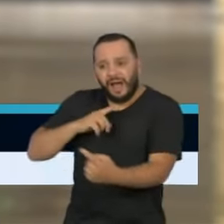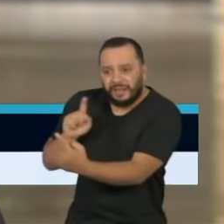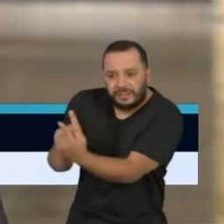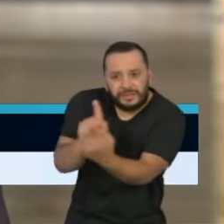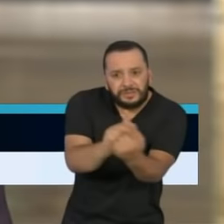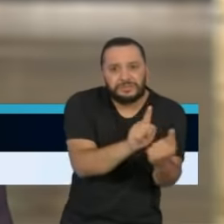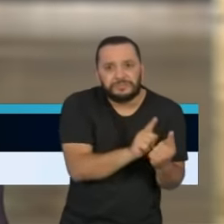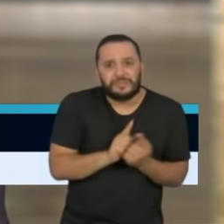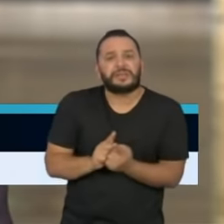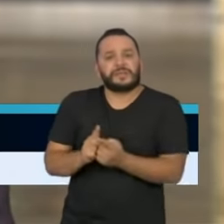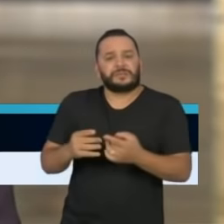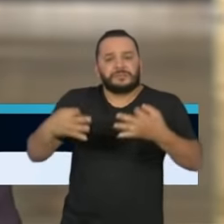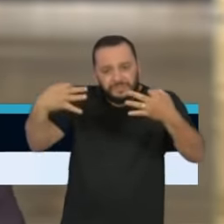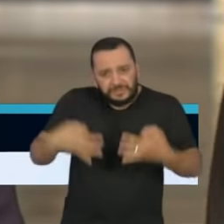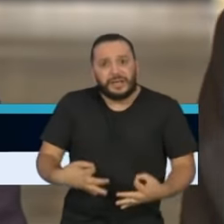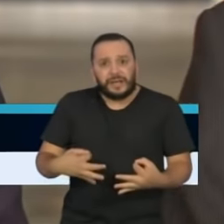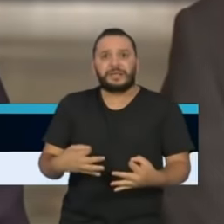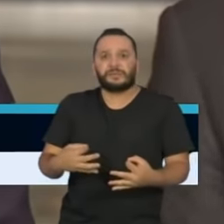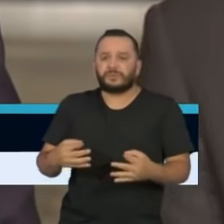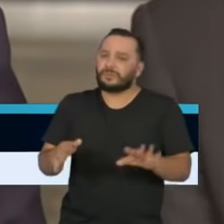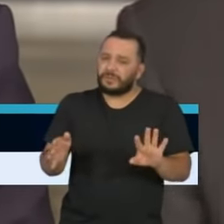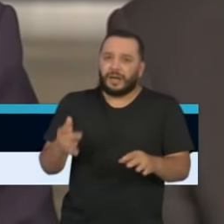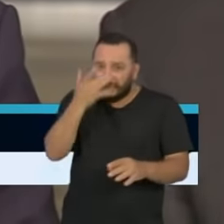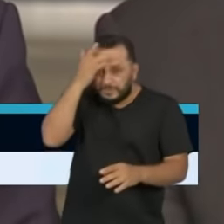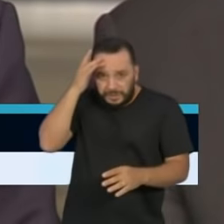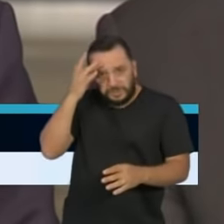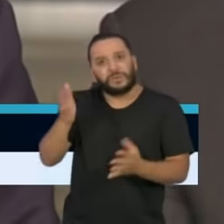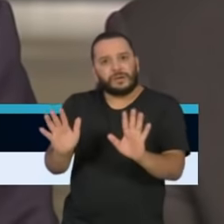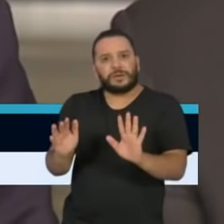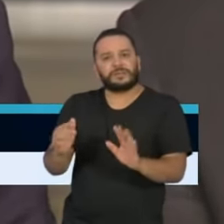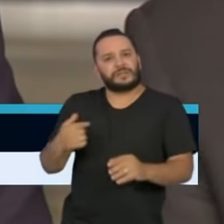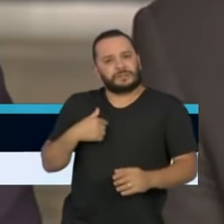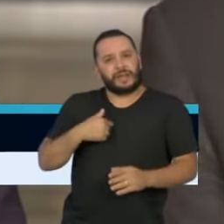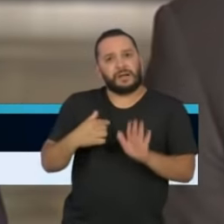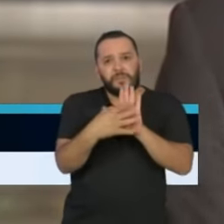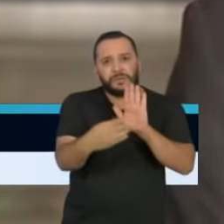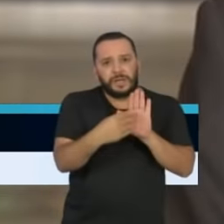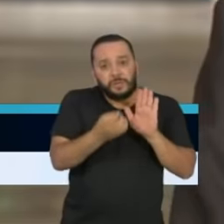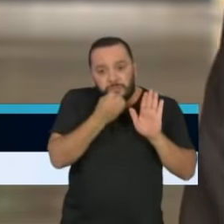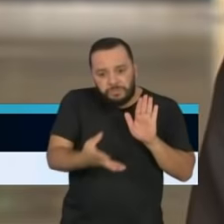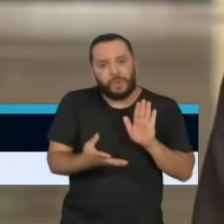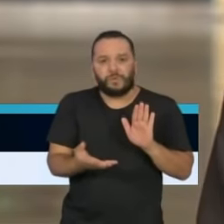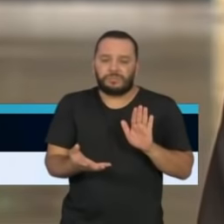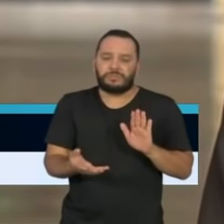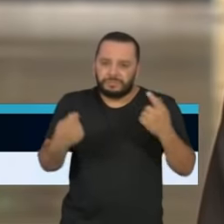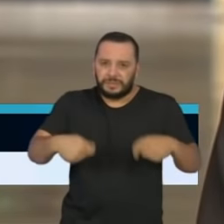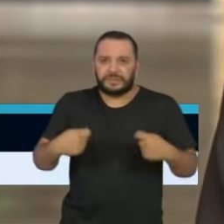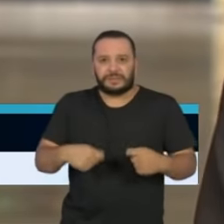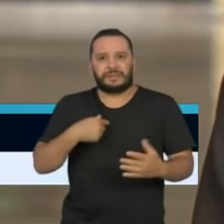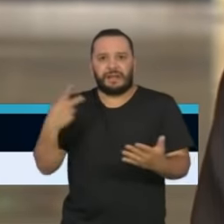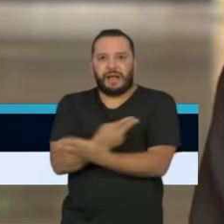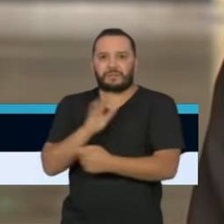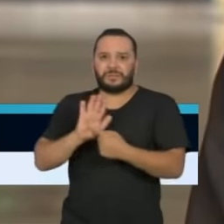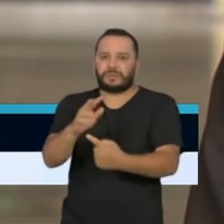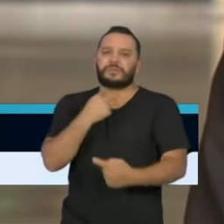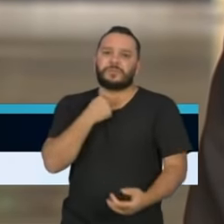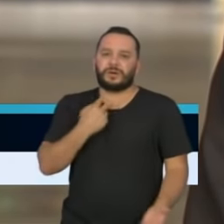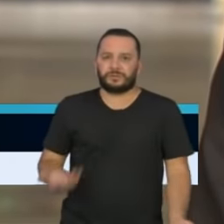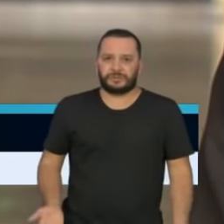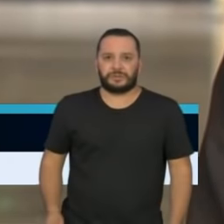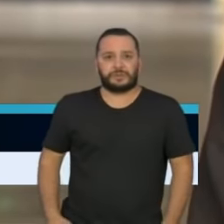pública no seu país e dar bons exemplos ao invés de dar maus exemplos. Próximo é o jornal Estado de São